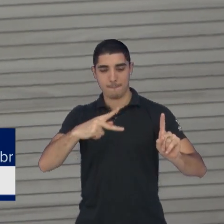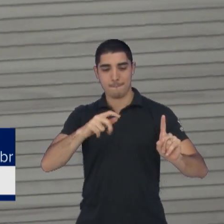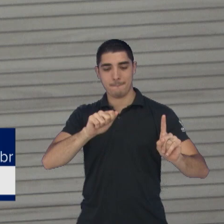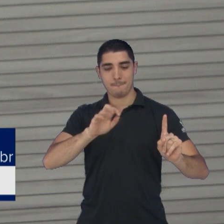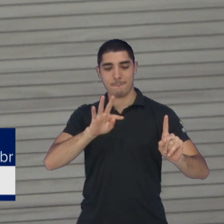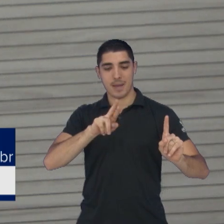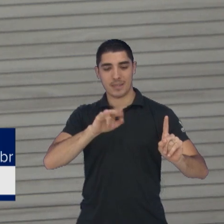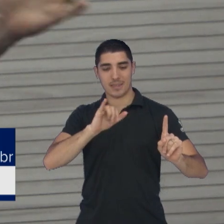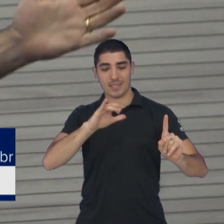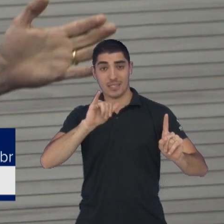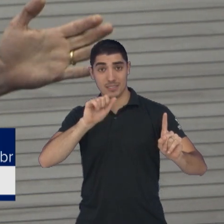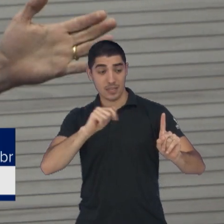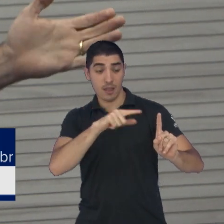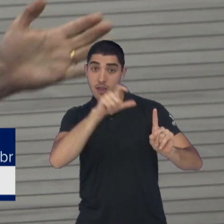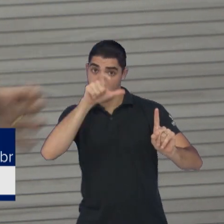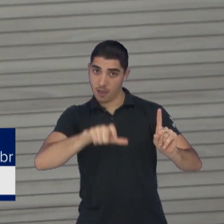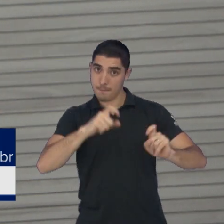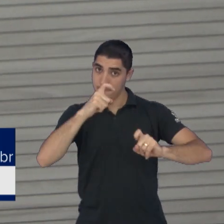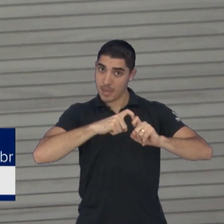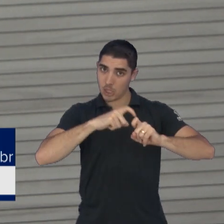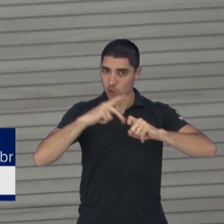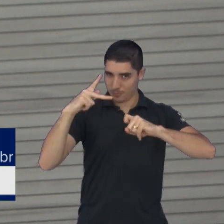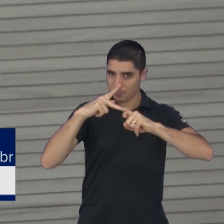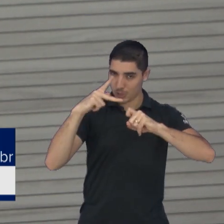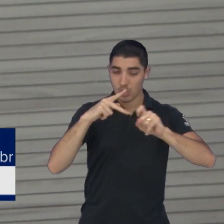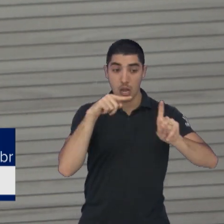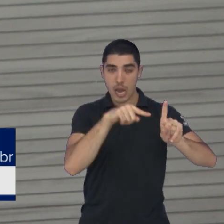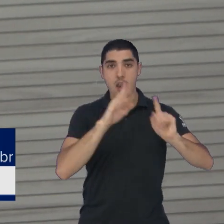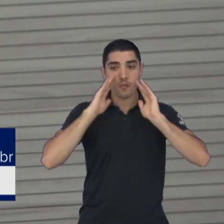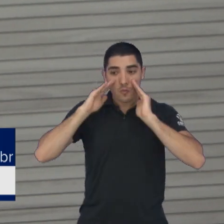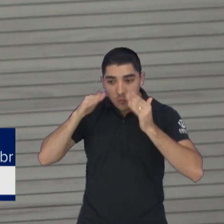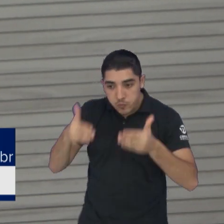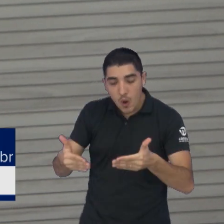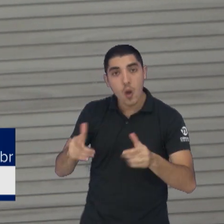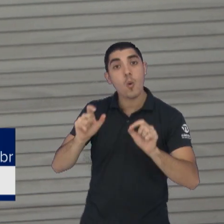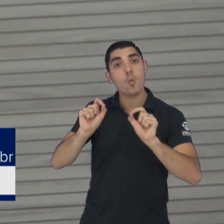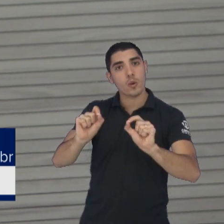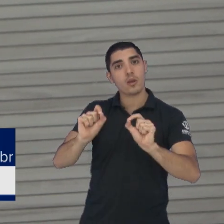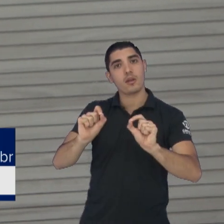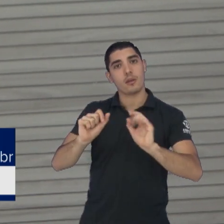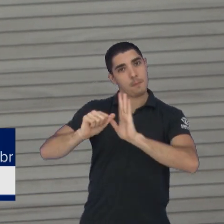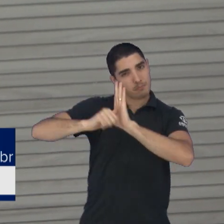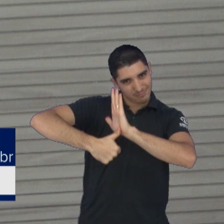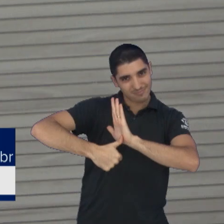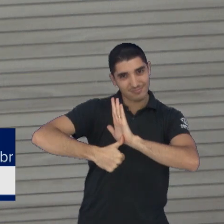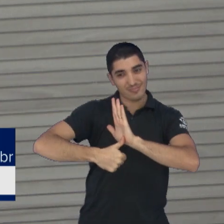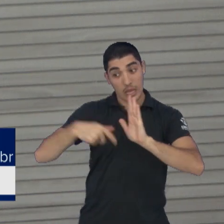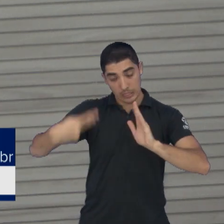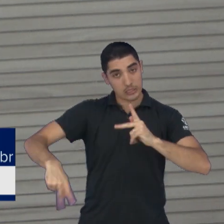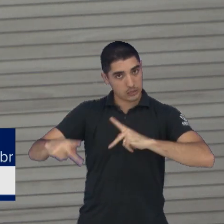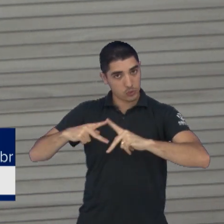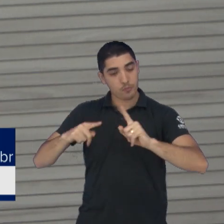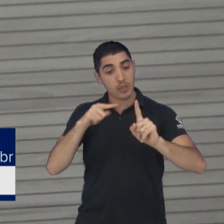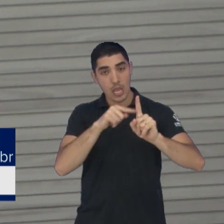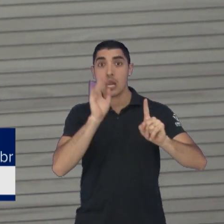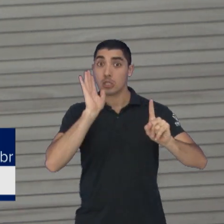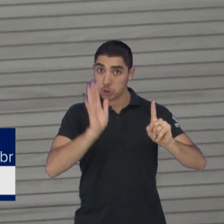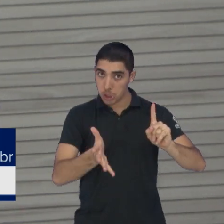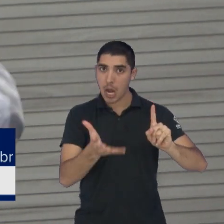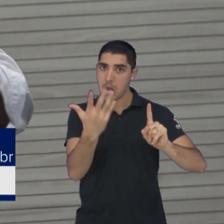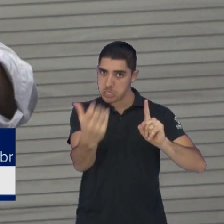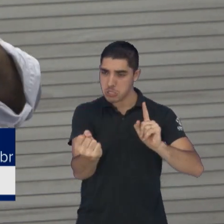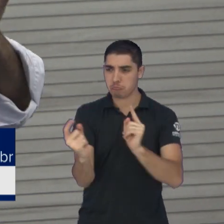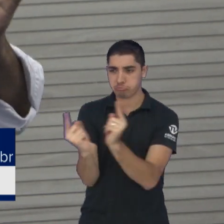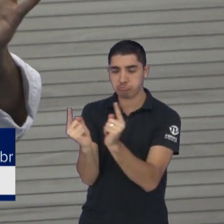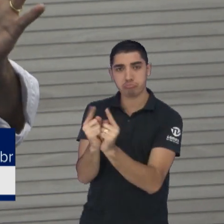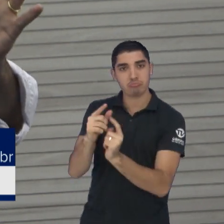que ela é especialista, uma das especialistas em São José dos Campos é a doutora Patrícia, ela já atende na rede pública, e